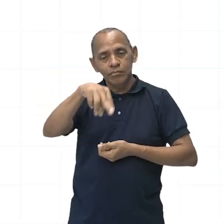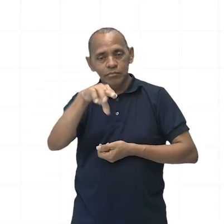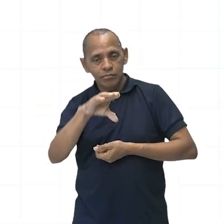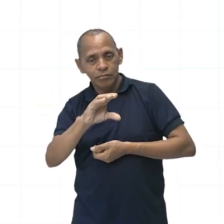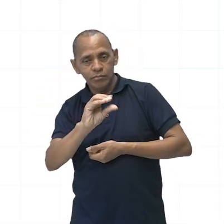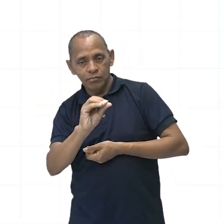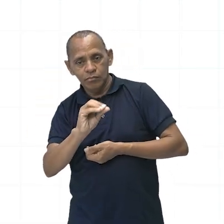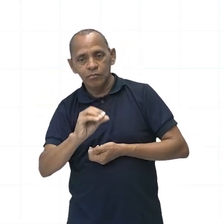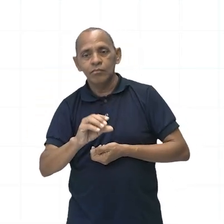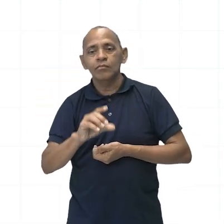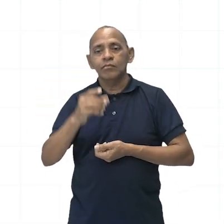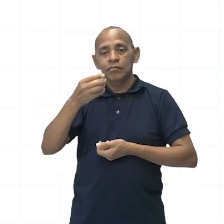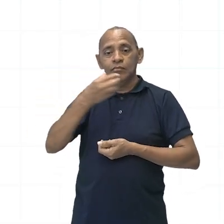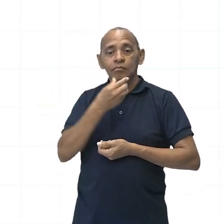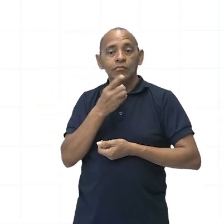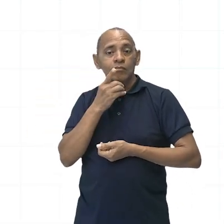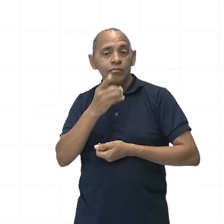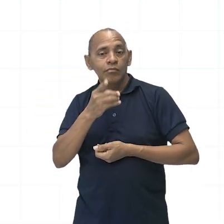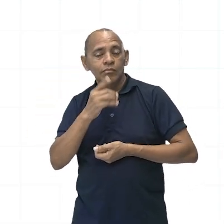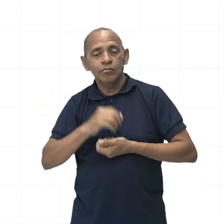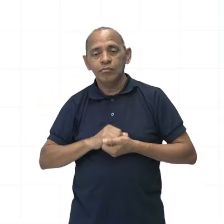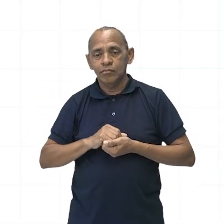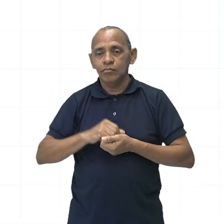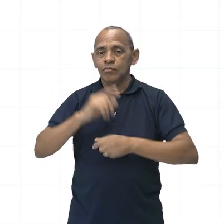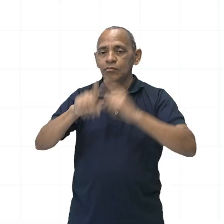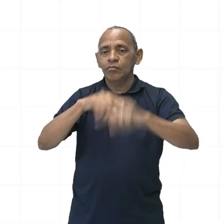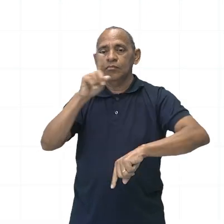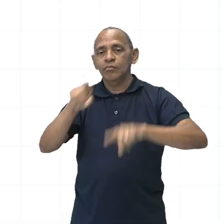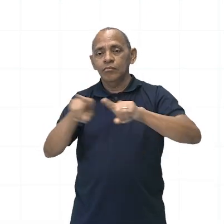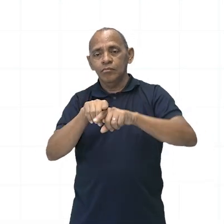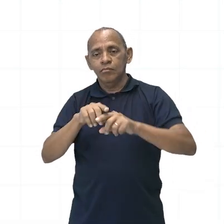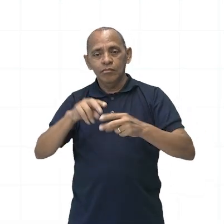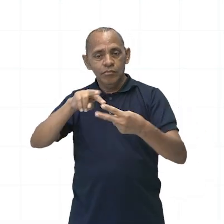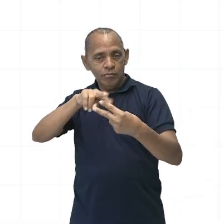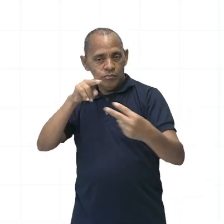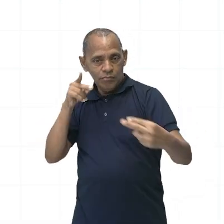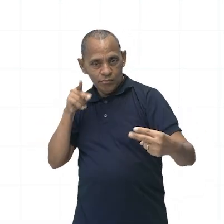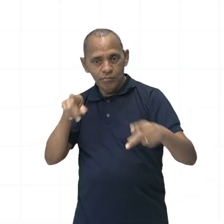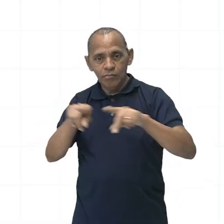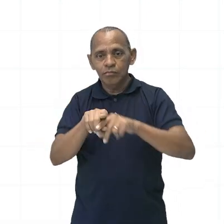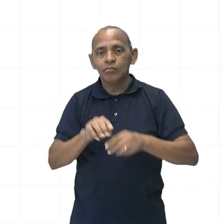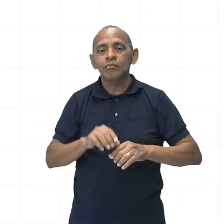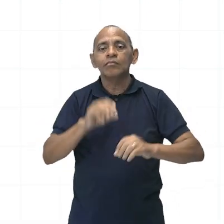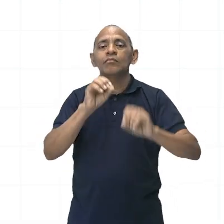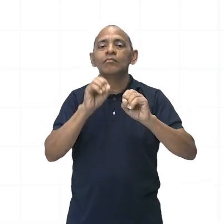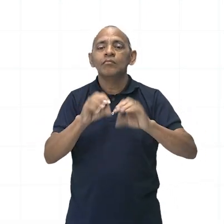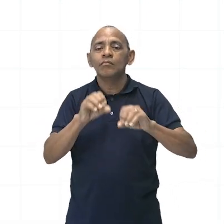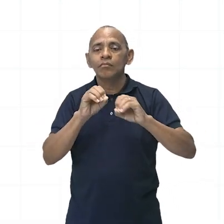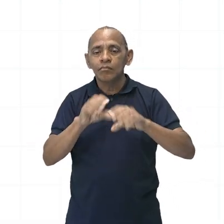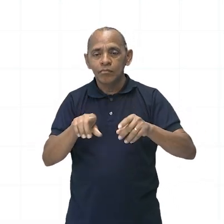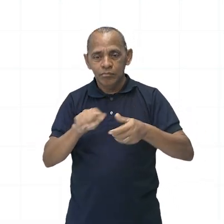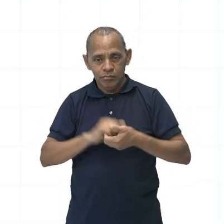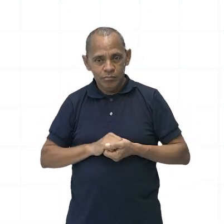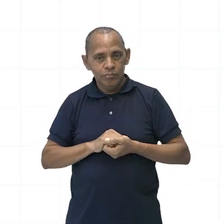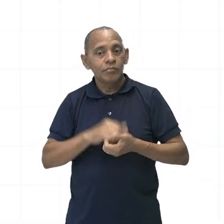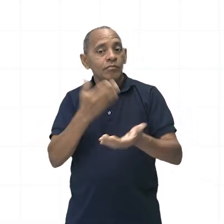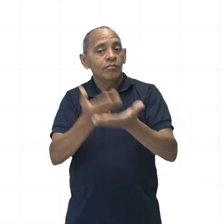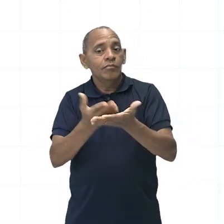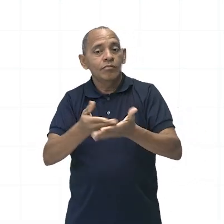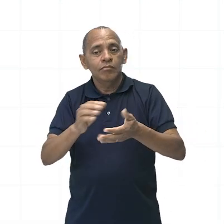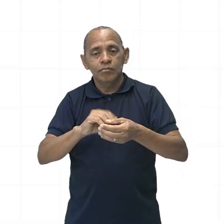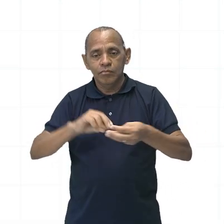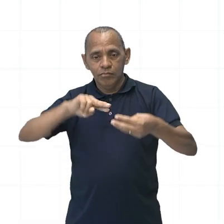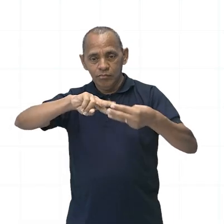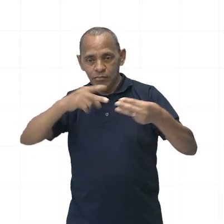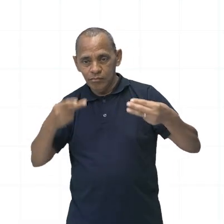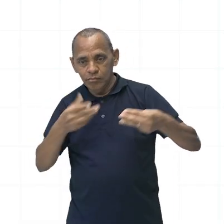sobre a seleção natural e os avanços da genética que foram estudados por Gregor Mendel, o chamado pai da genética.